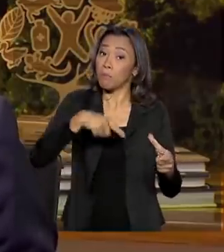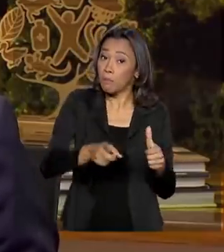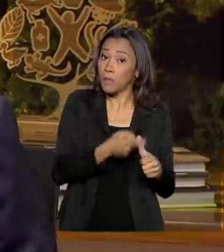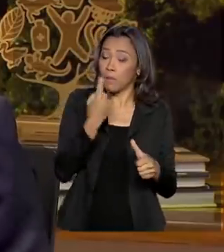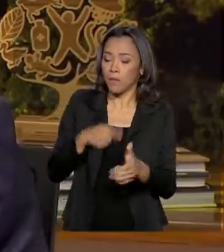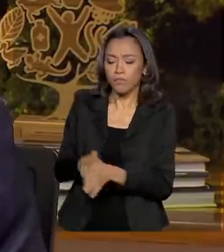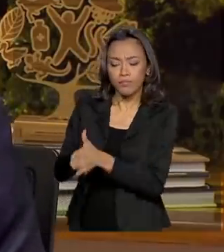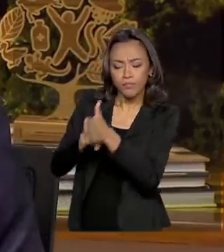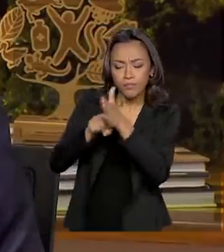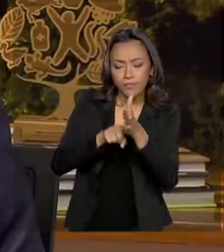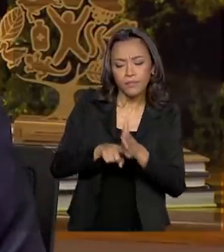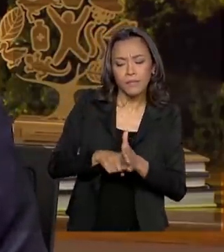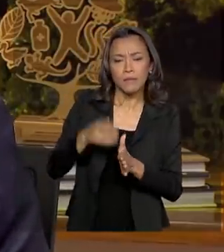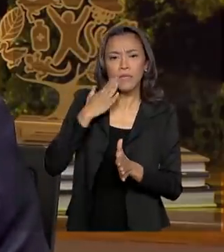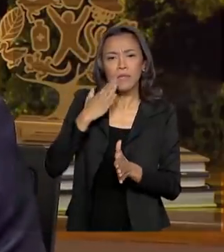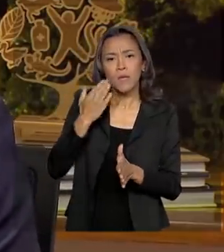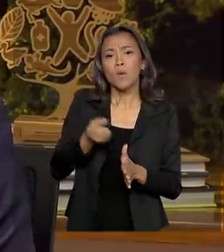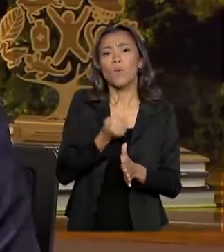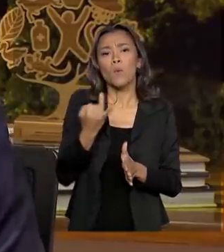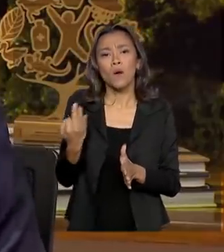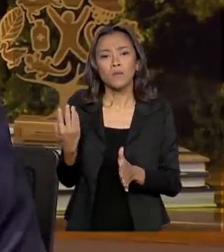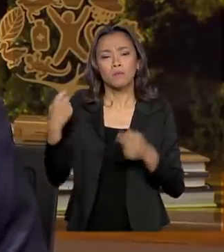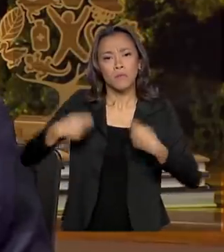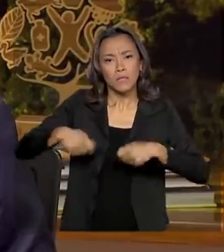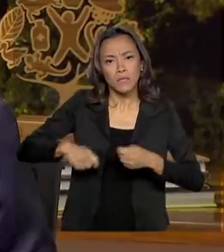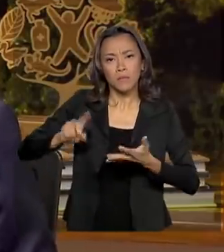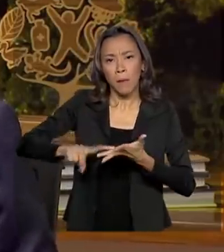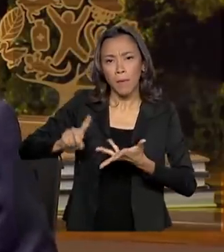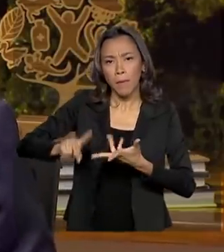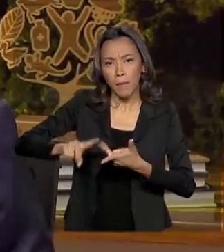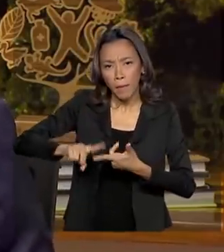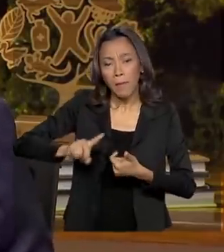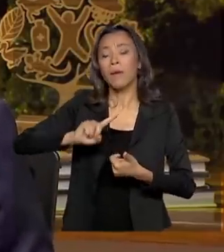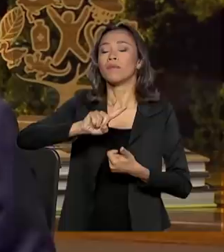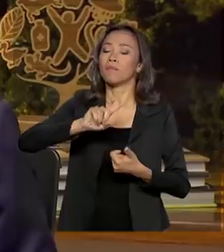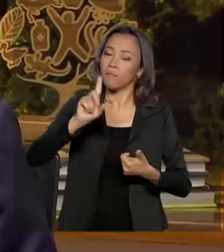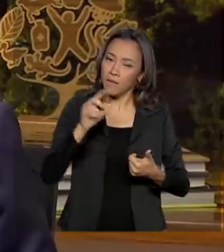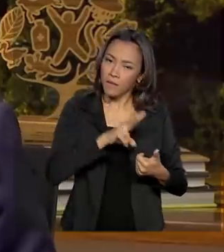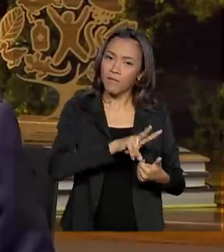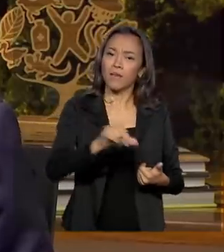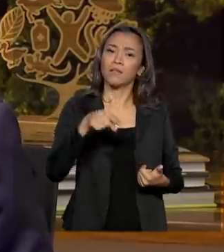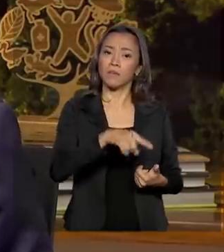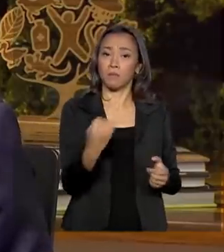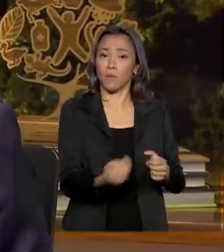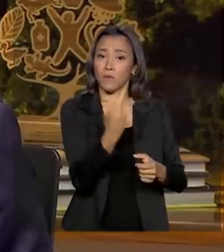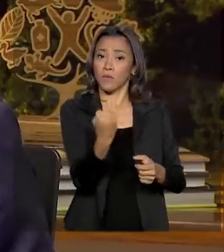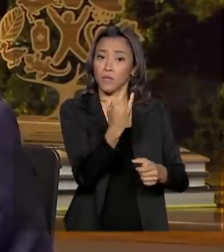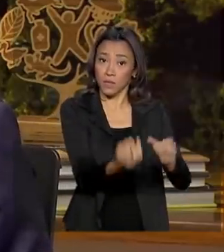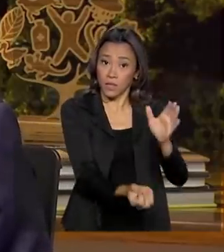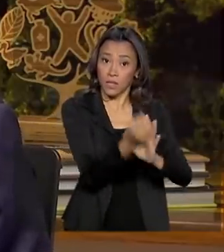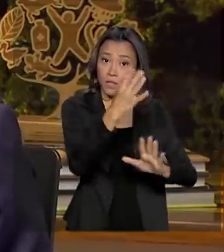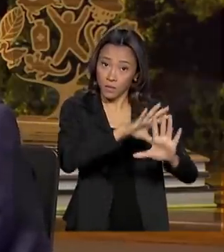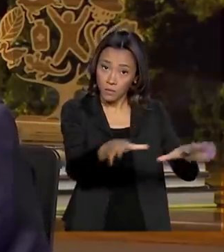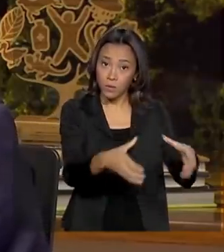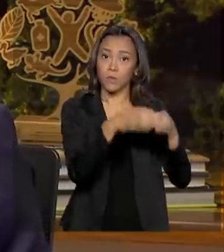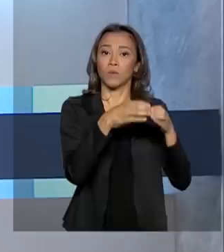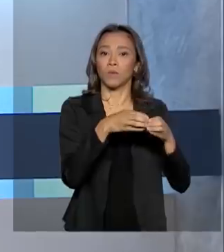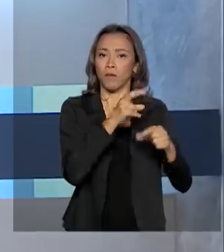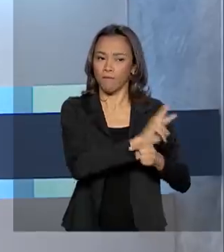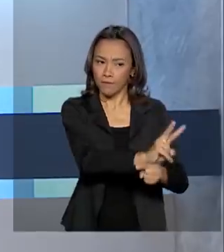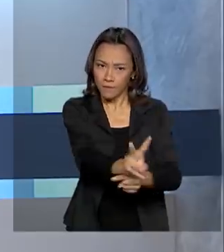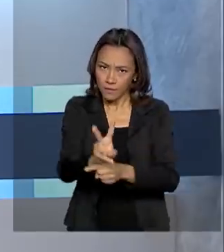é que a necessidade como é que a possibilidade mas certamente será uma agregação substancial é de equipe pesquisas